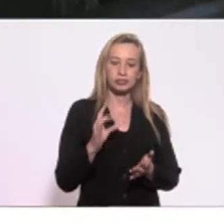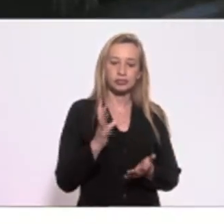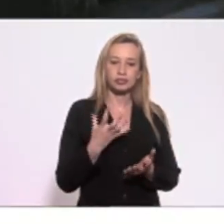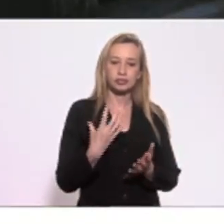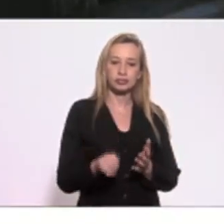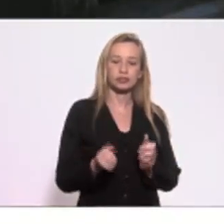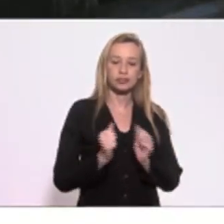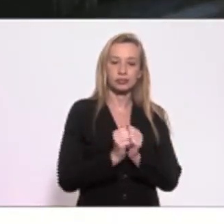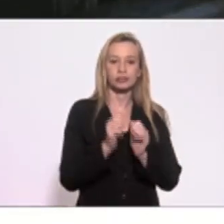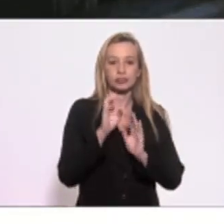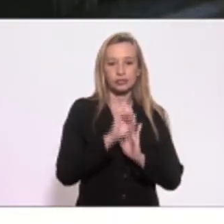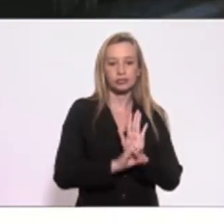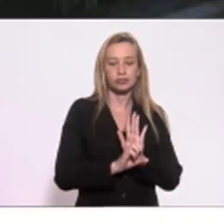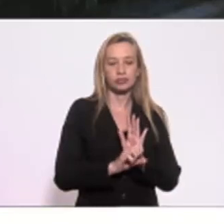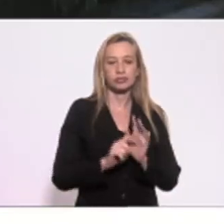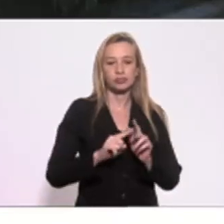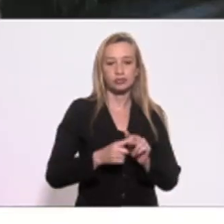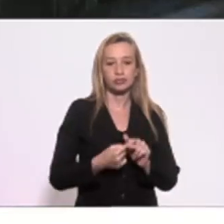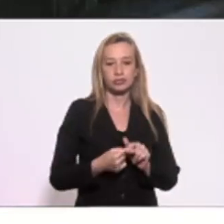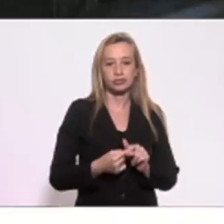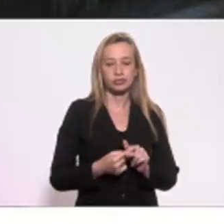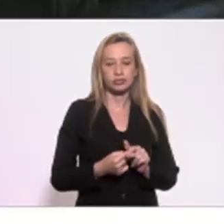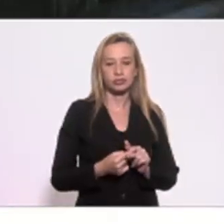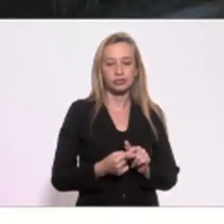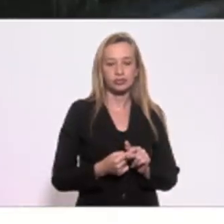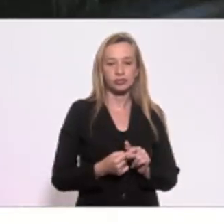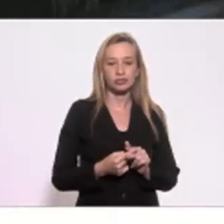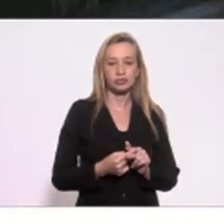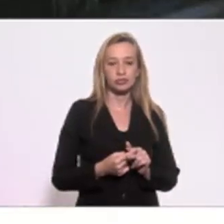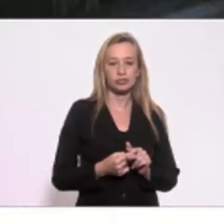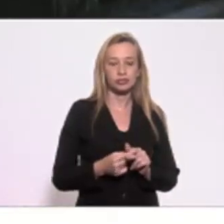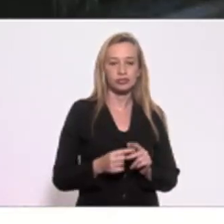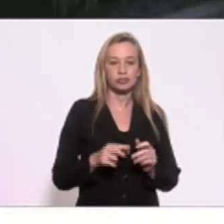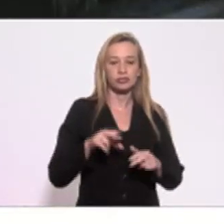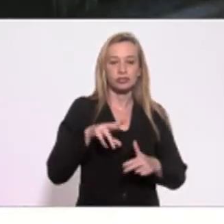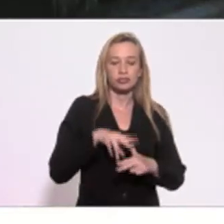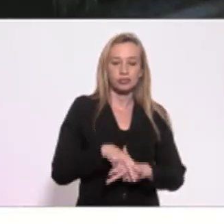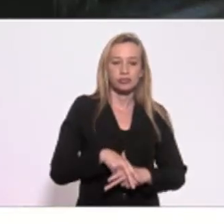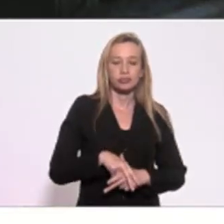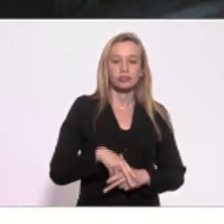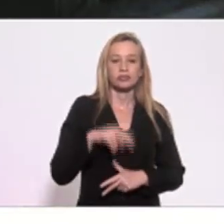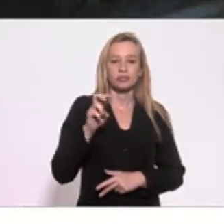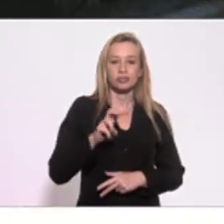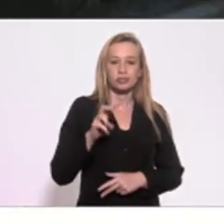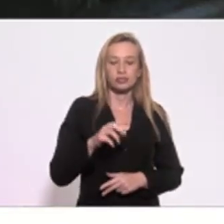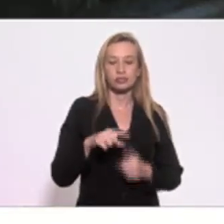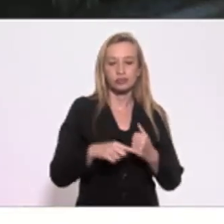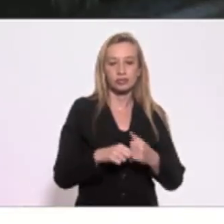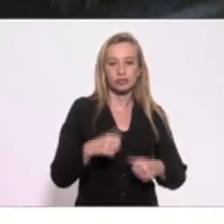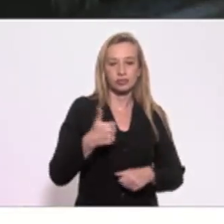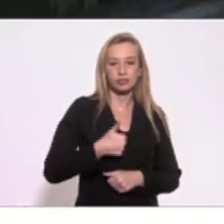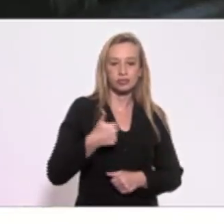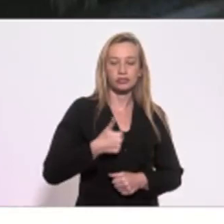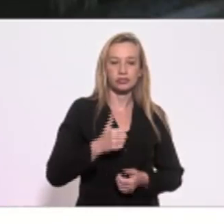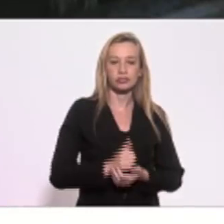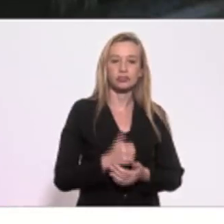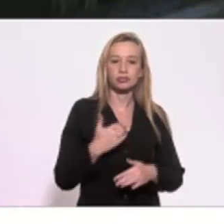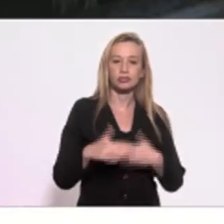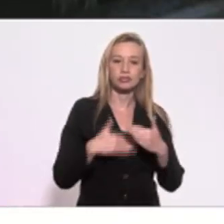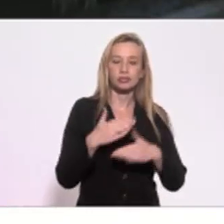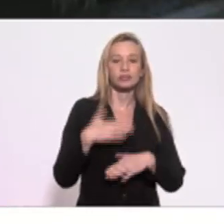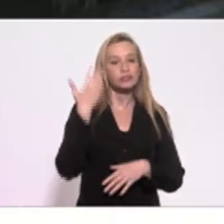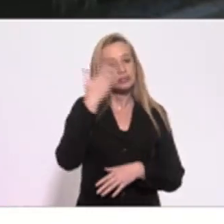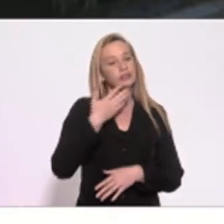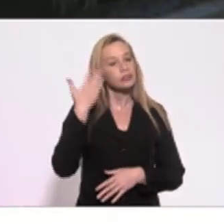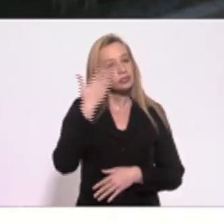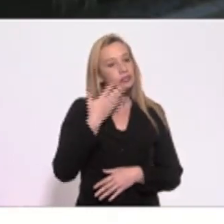emenda modificativa no inciso 5º do artigo 1º, desenvolver